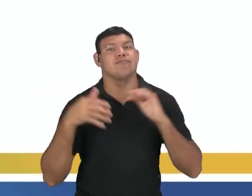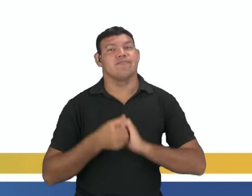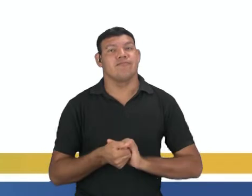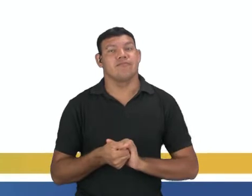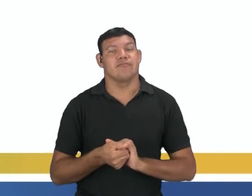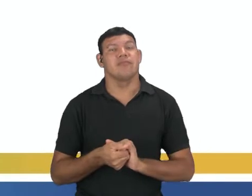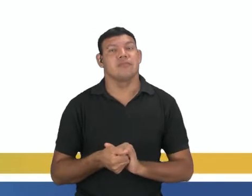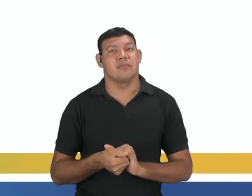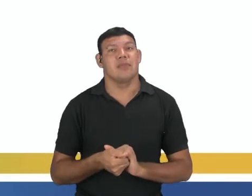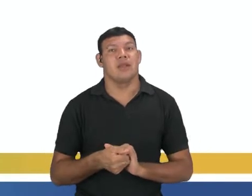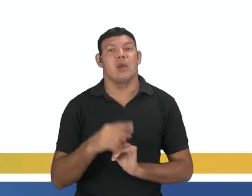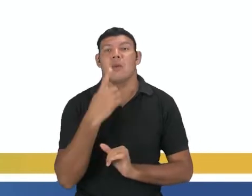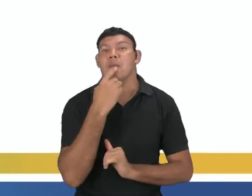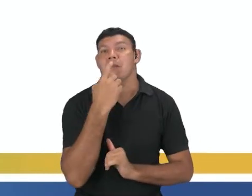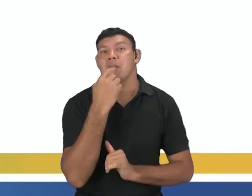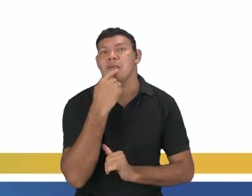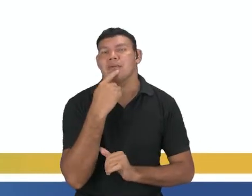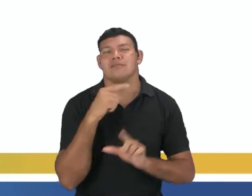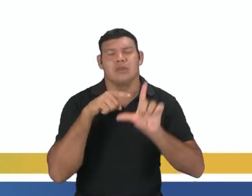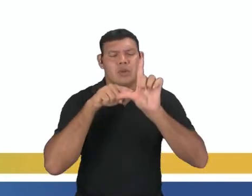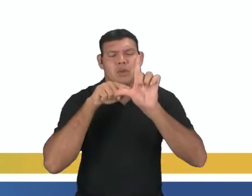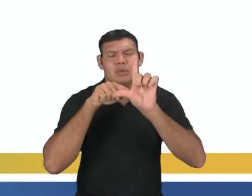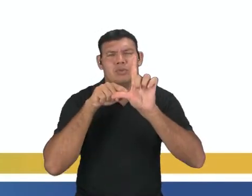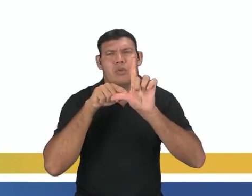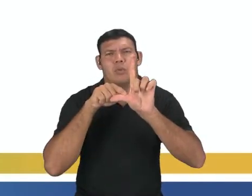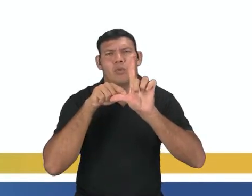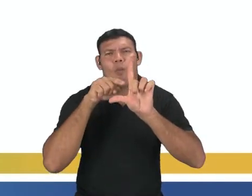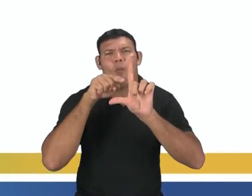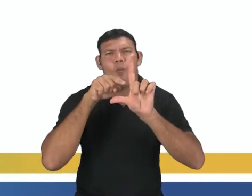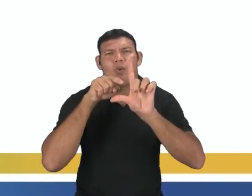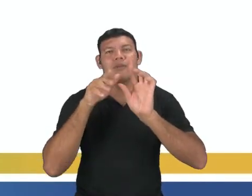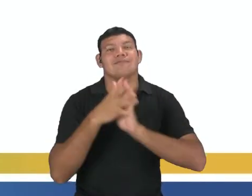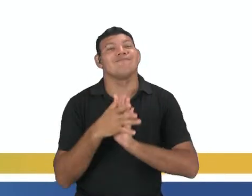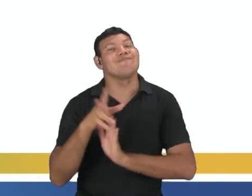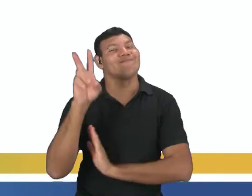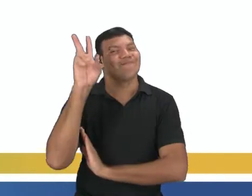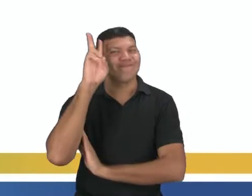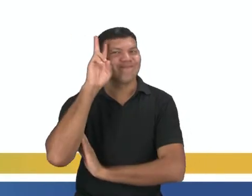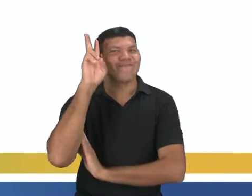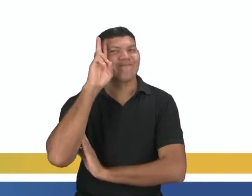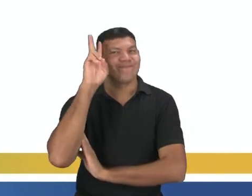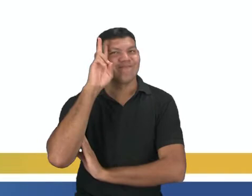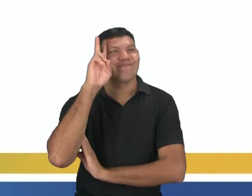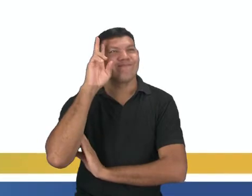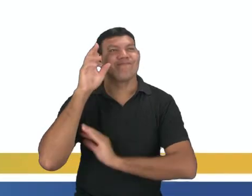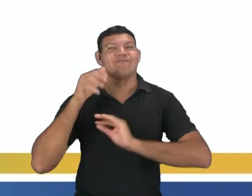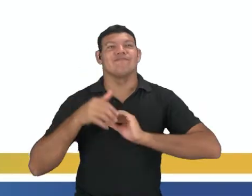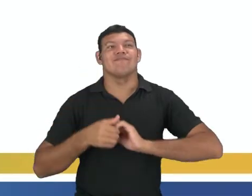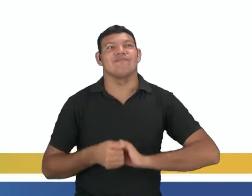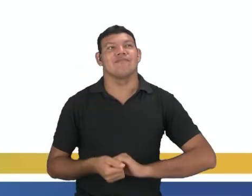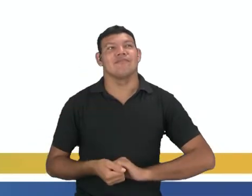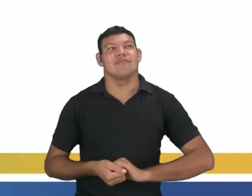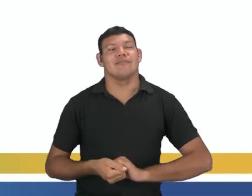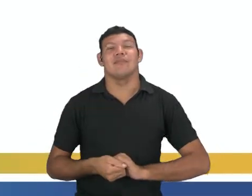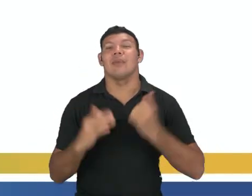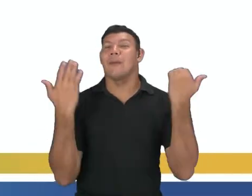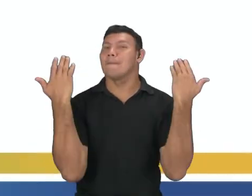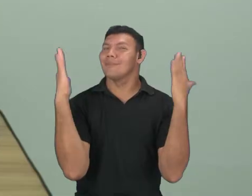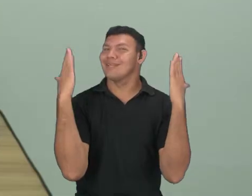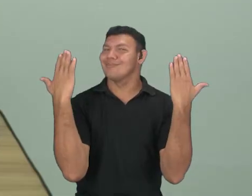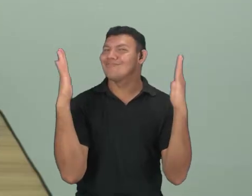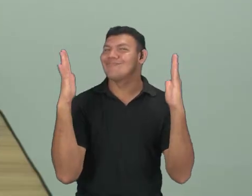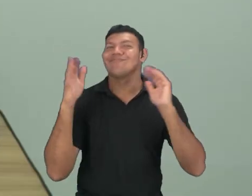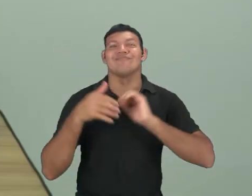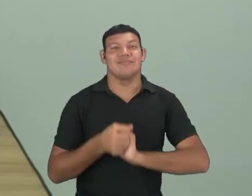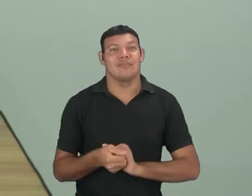vermelho está bem menor que todas as demais. Então, qual foi esse dia? Segunda, né? Na segunda, muito